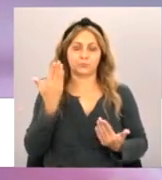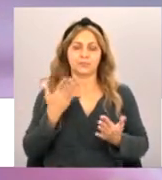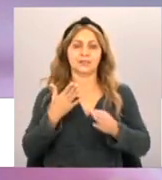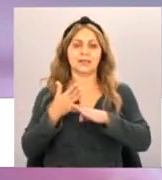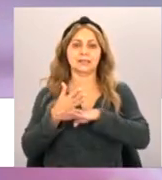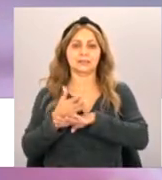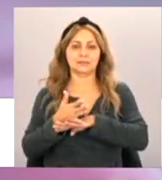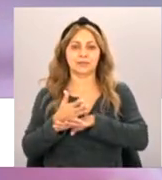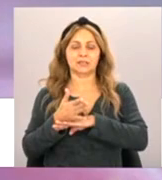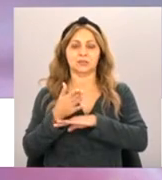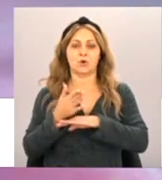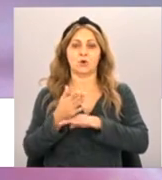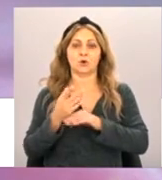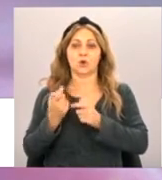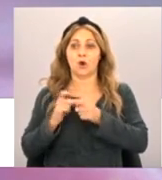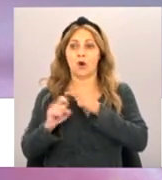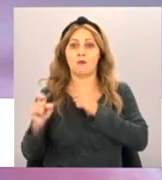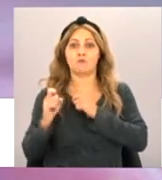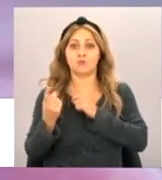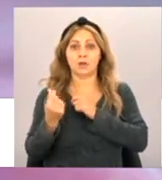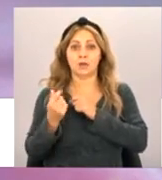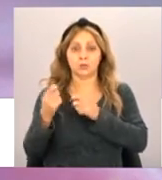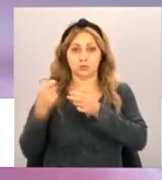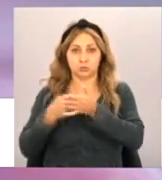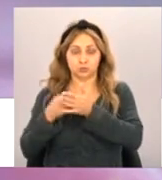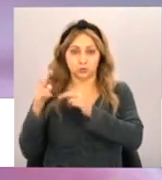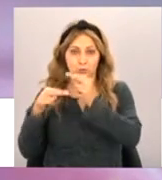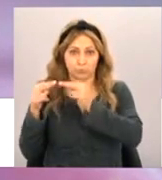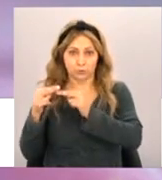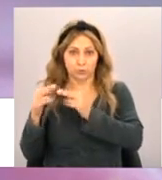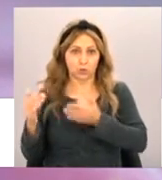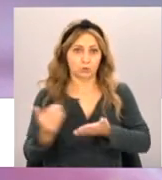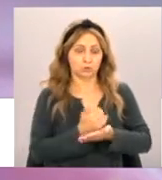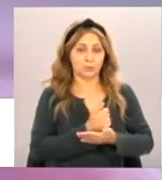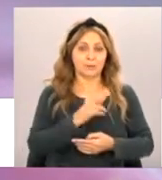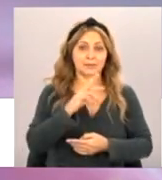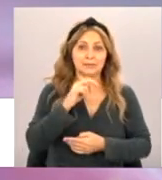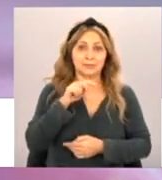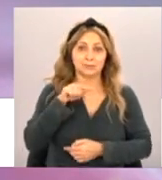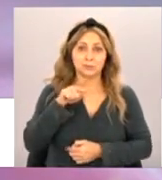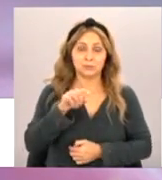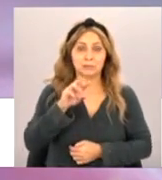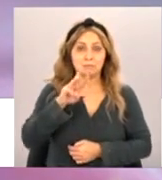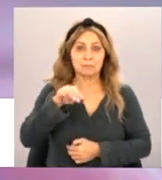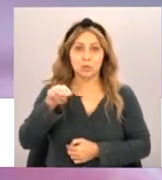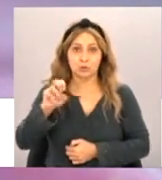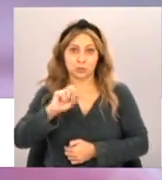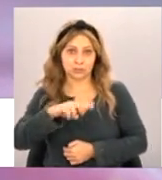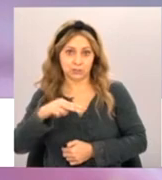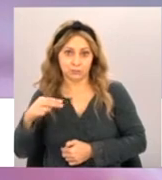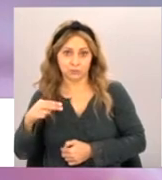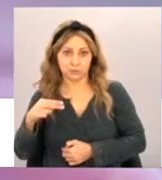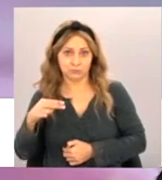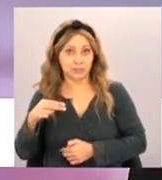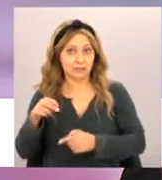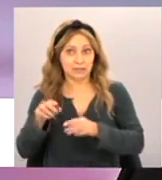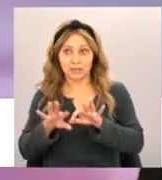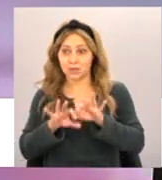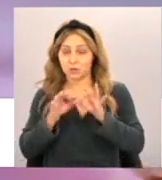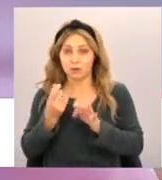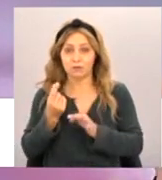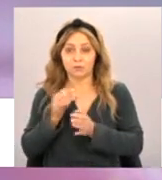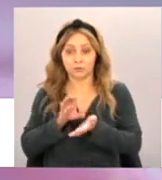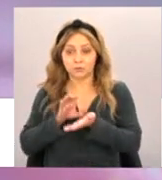a fralda a evasão fiscal A Fuga fiscal que nos leva 13 mil milhões de Euros por ano o burro o orçamento do snsd ainda